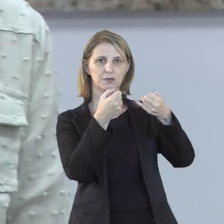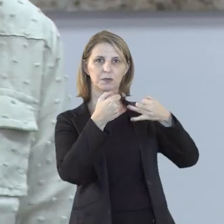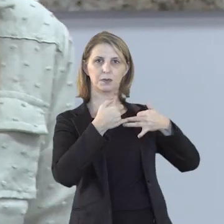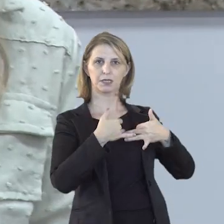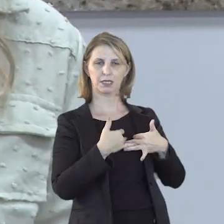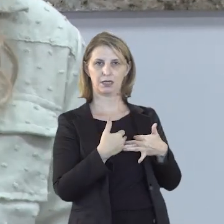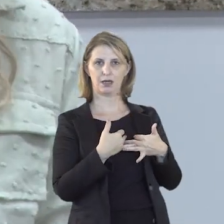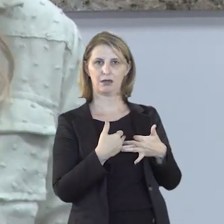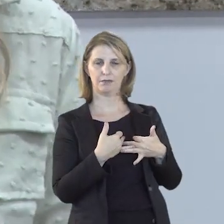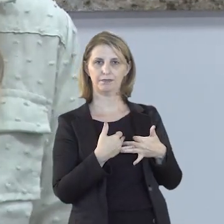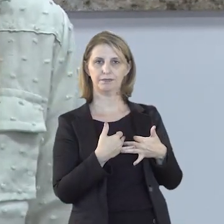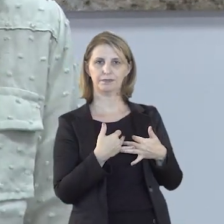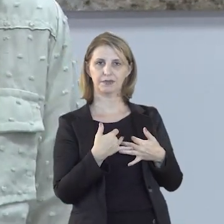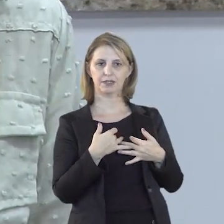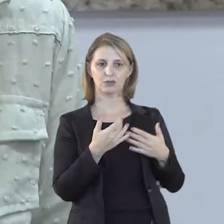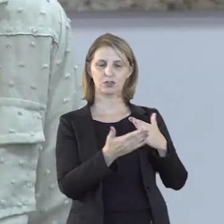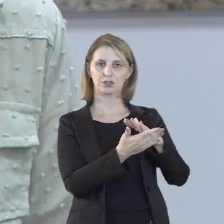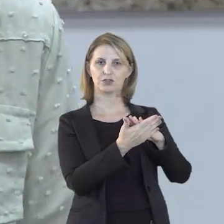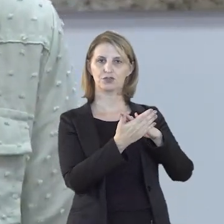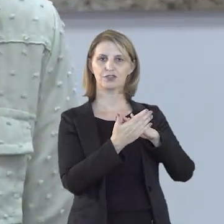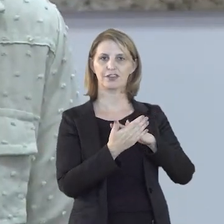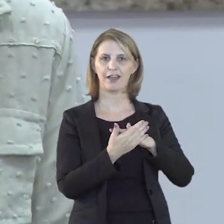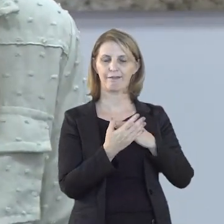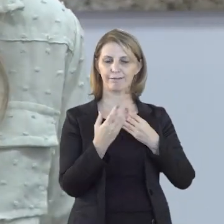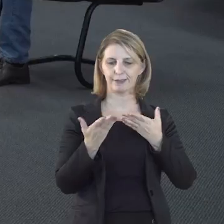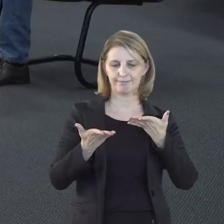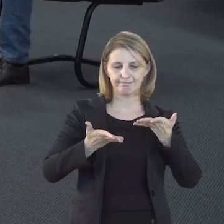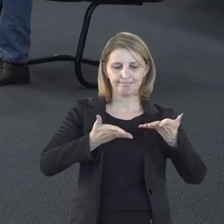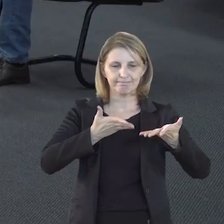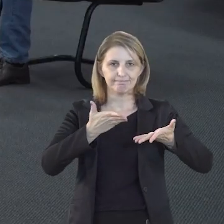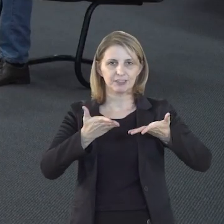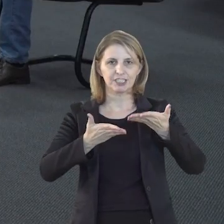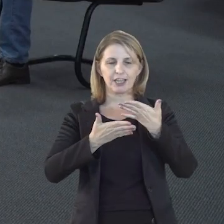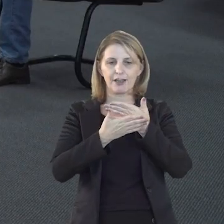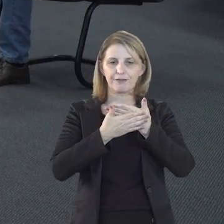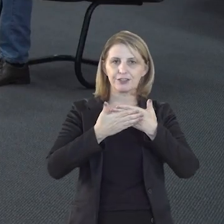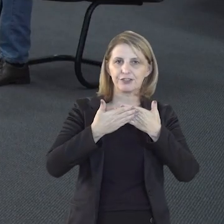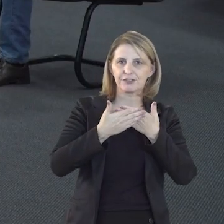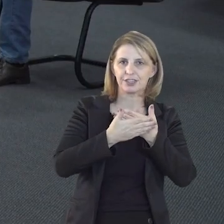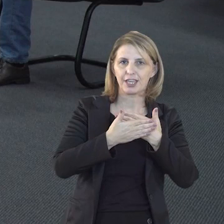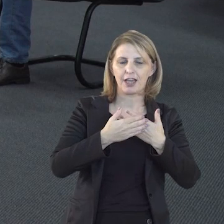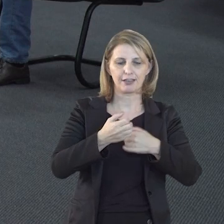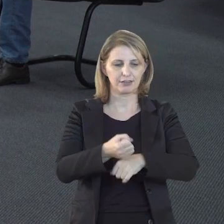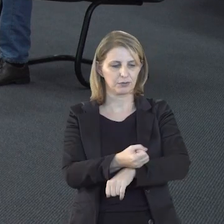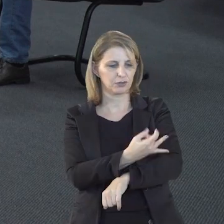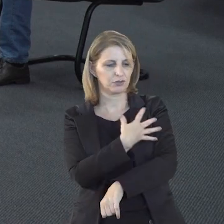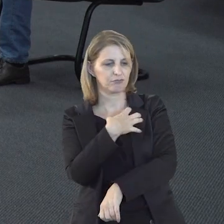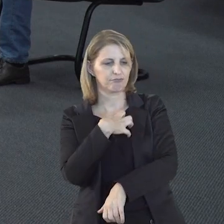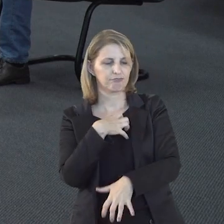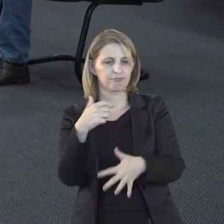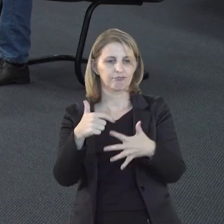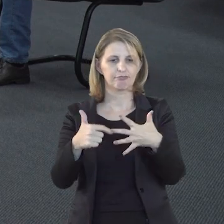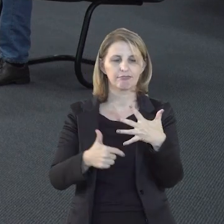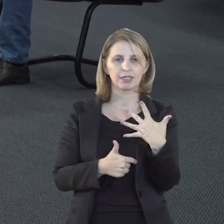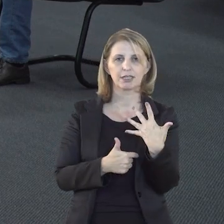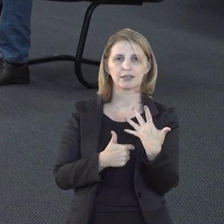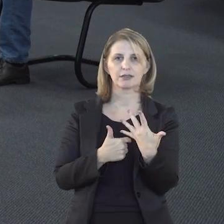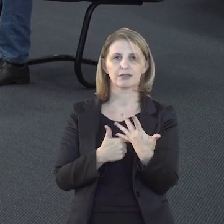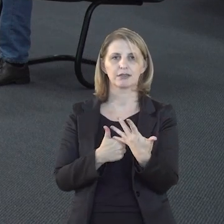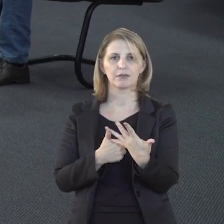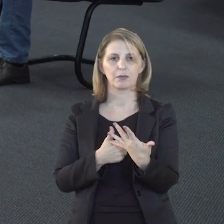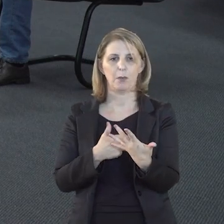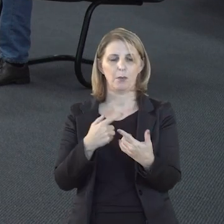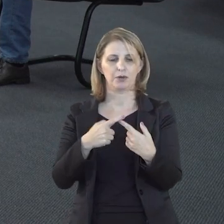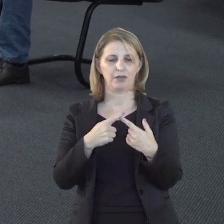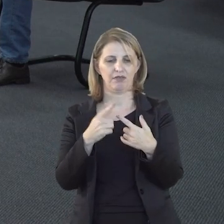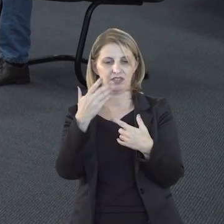tem, Xana, que você poderia contar para a gente um pouquinho sobre isso, para nos ajudar a lidar com essa questão, afetividade, das emoções,